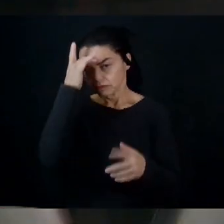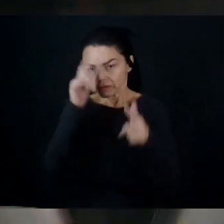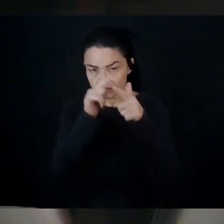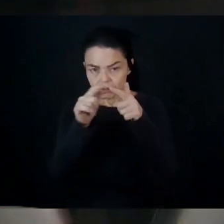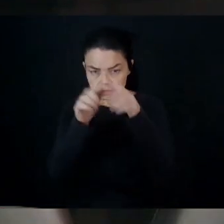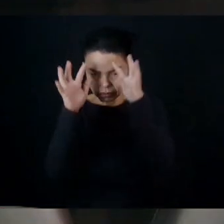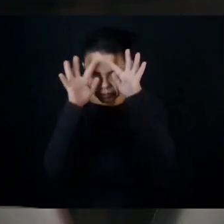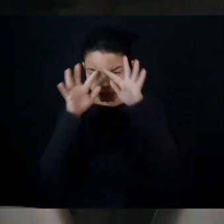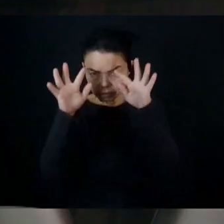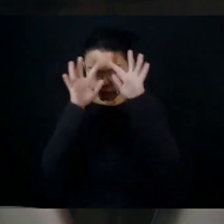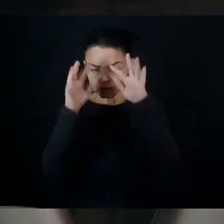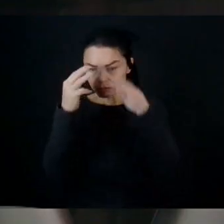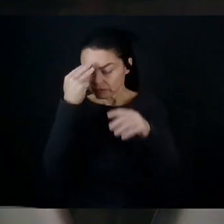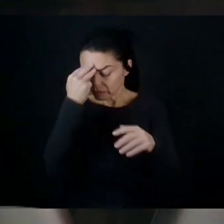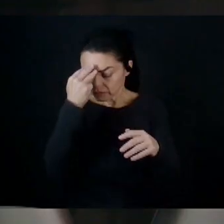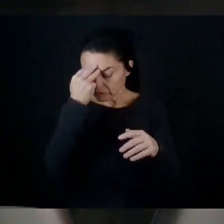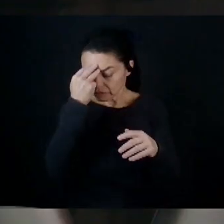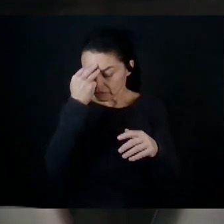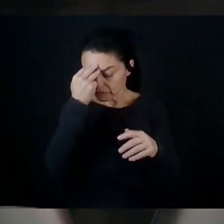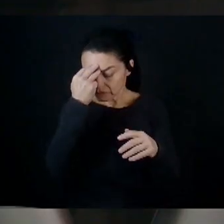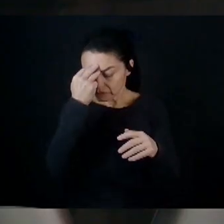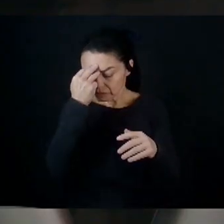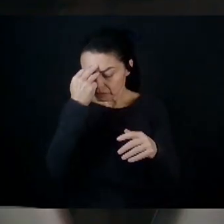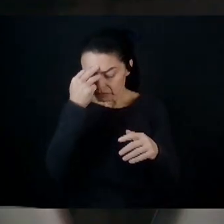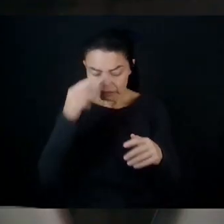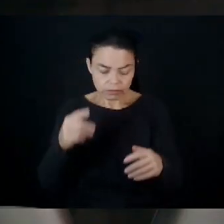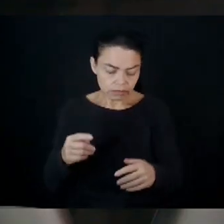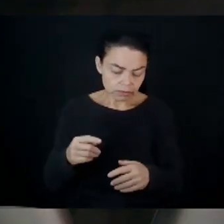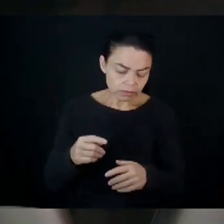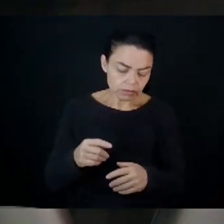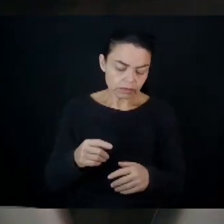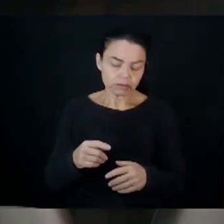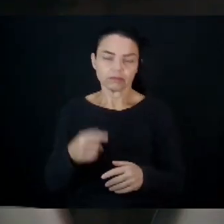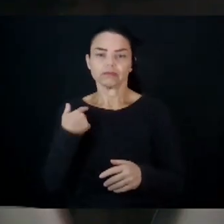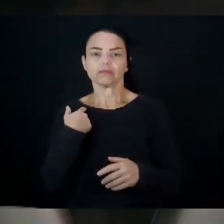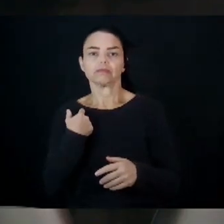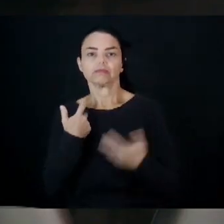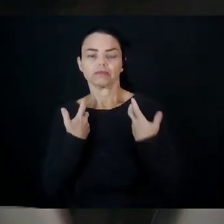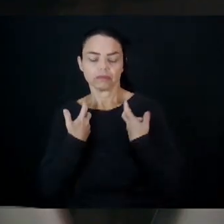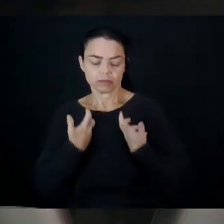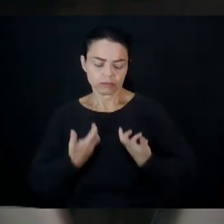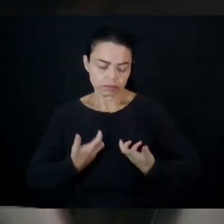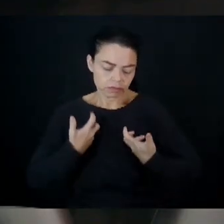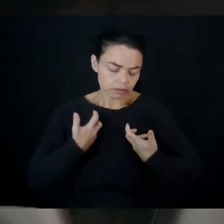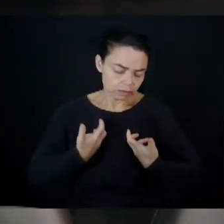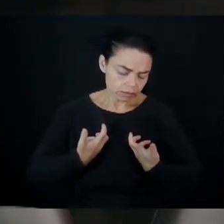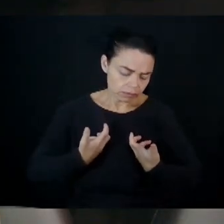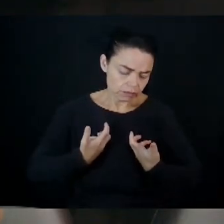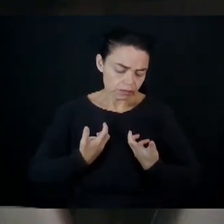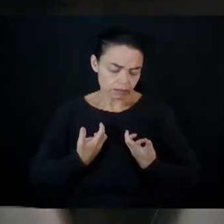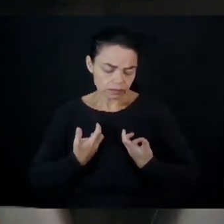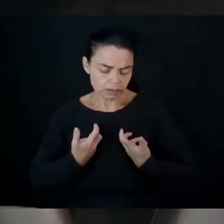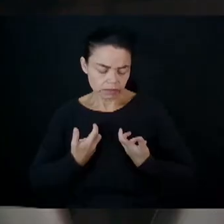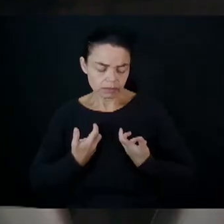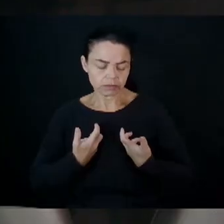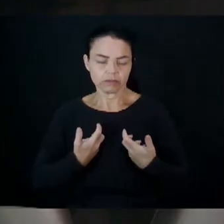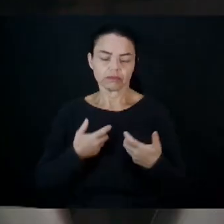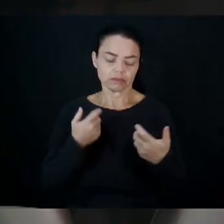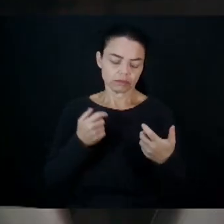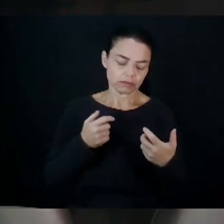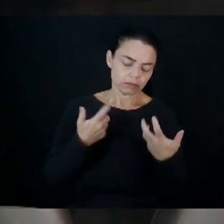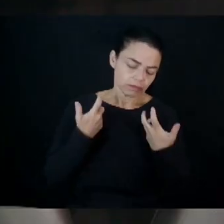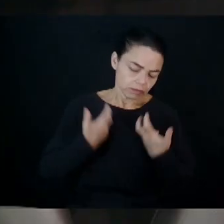ela está condicionada ali à sensação de cansaço, né? Também a sobrecarga,